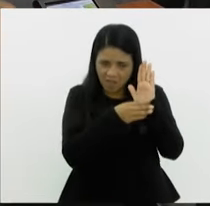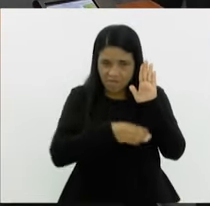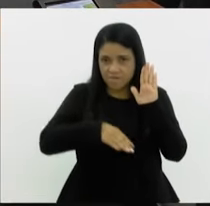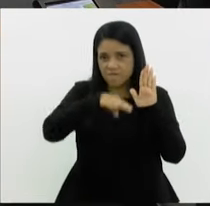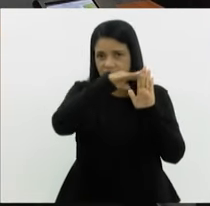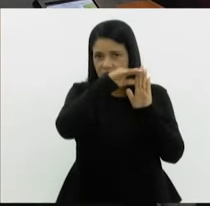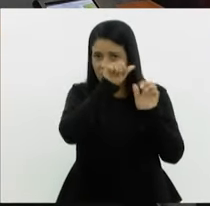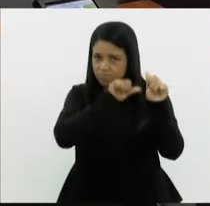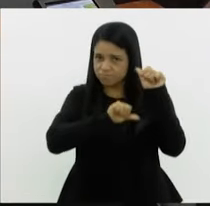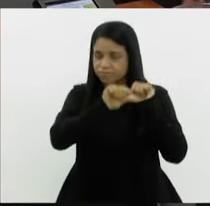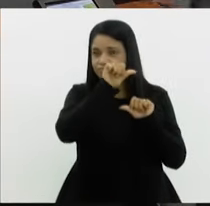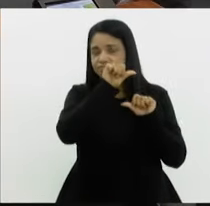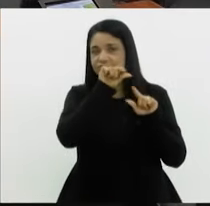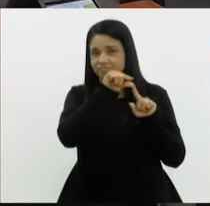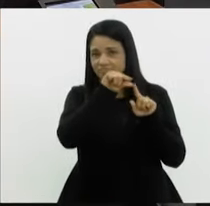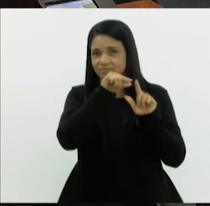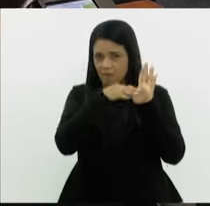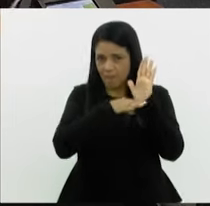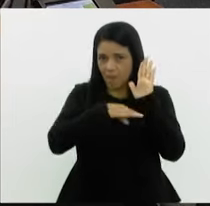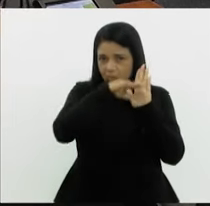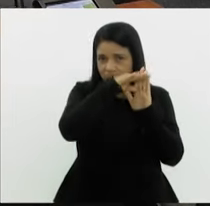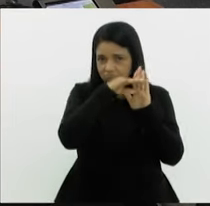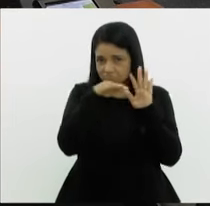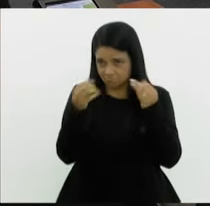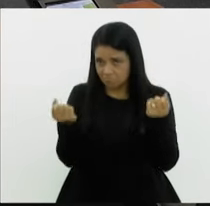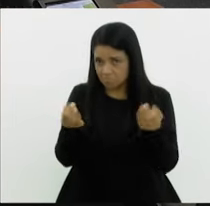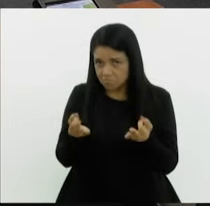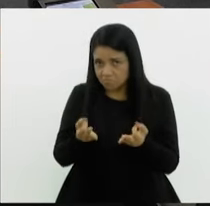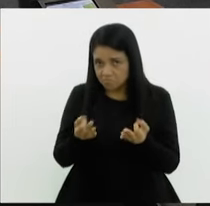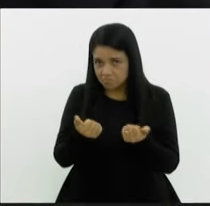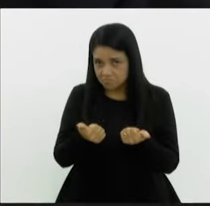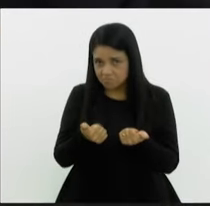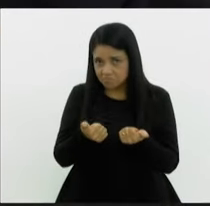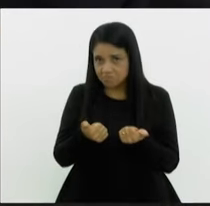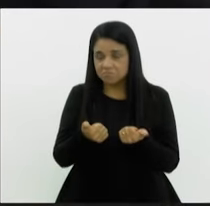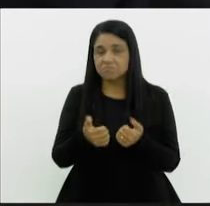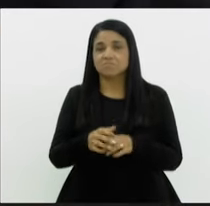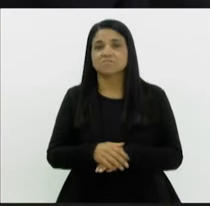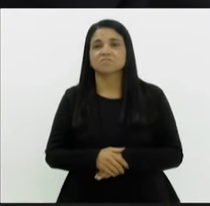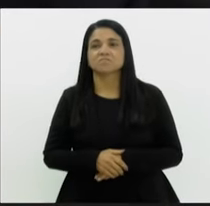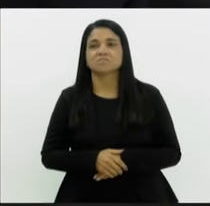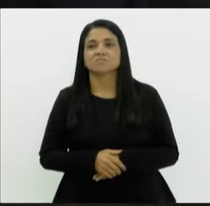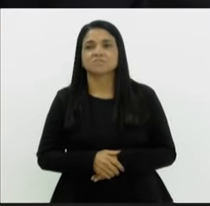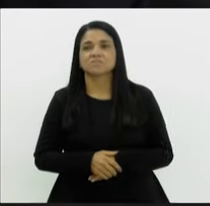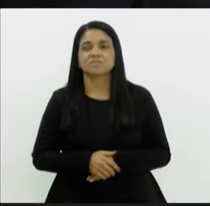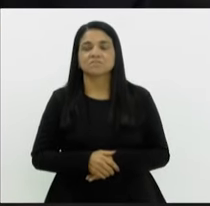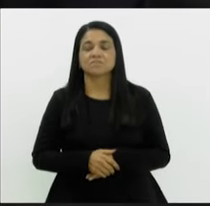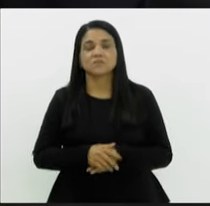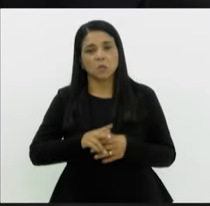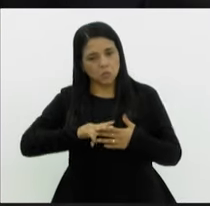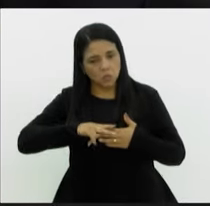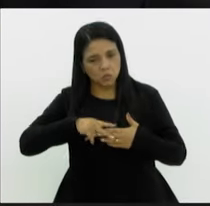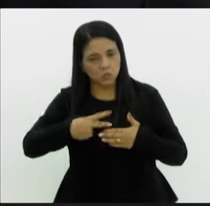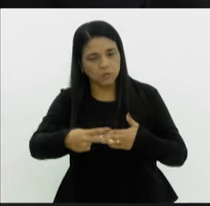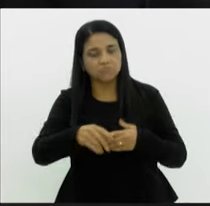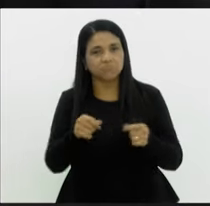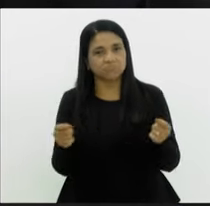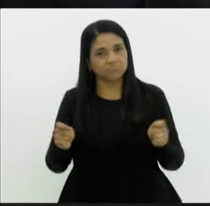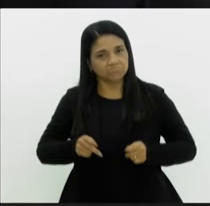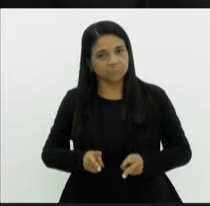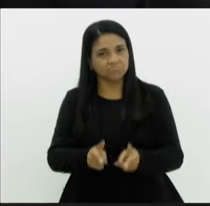Célia enquanto tenta o acordo. Perfeito. Então, estamos invertendo e vamos dar sequência enquanto vocês sinalizam aqui a